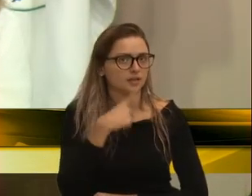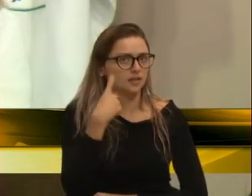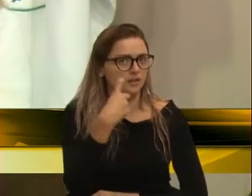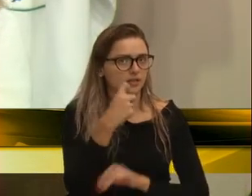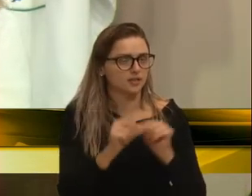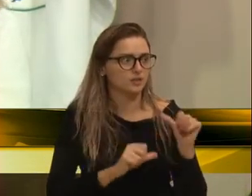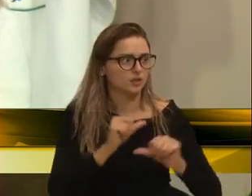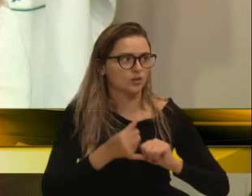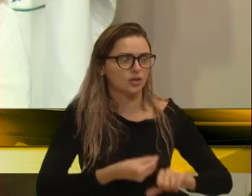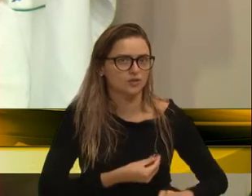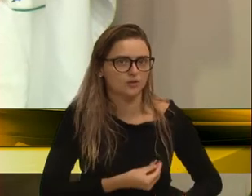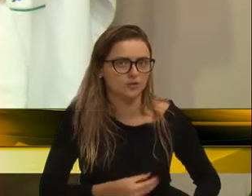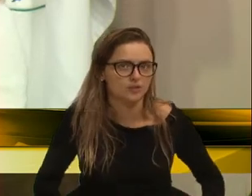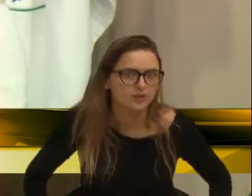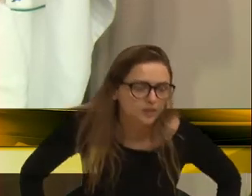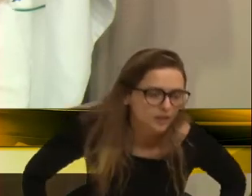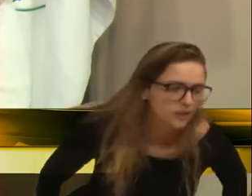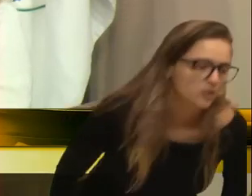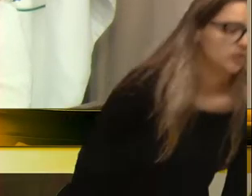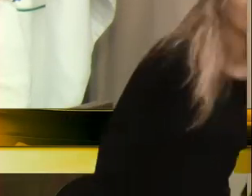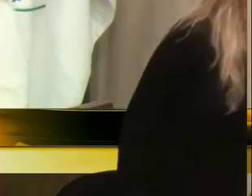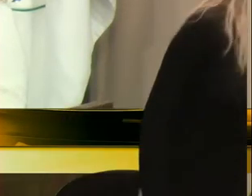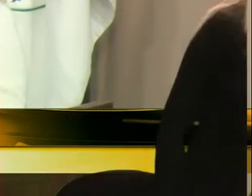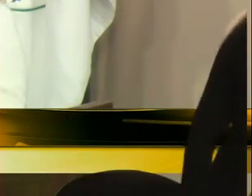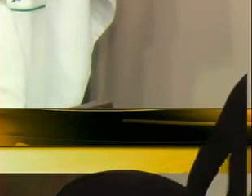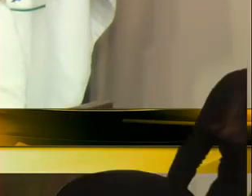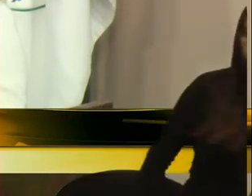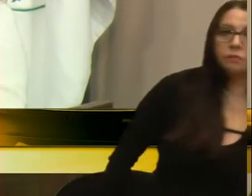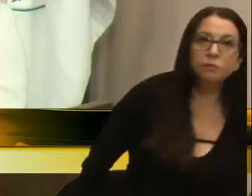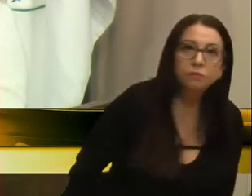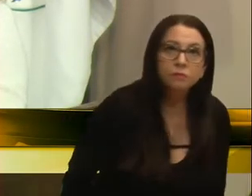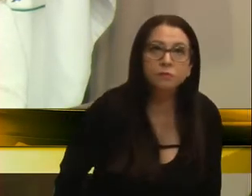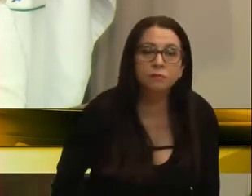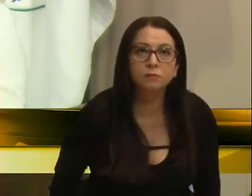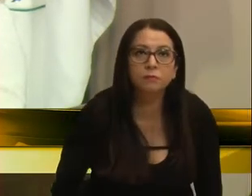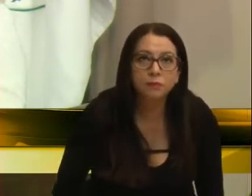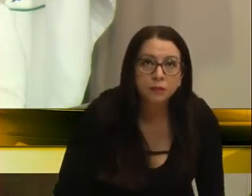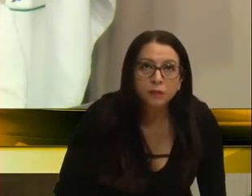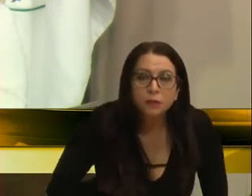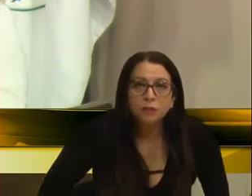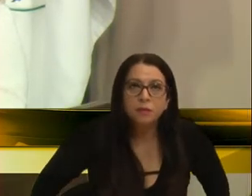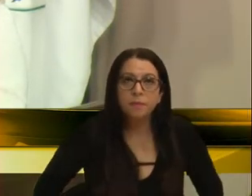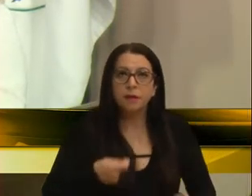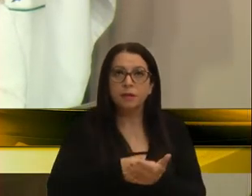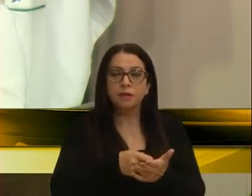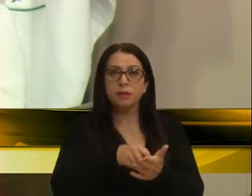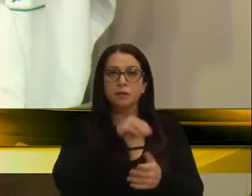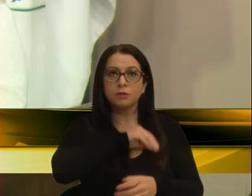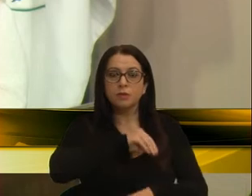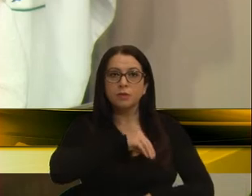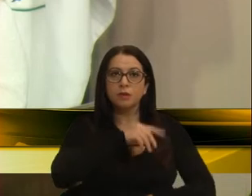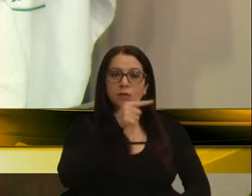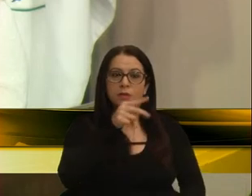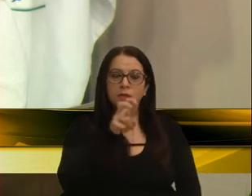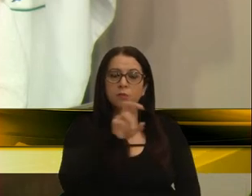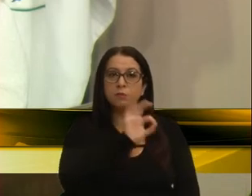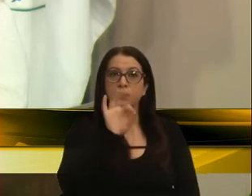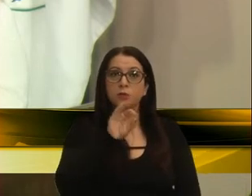mudar. A remuneração é 75% do salário mínimo. Né?